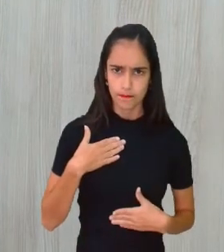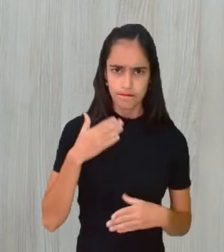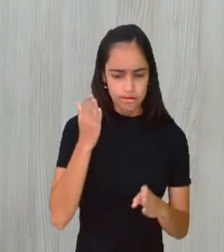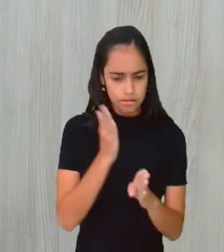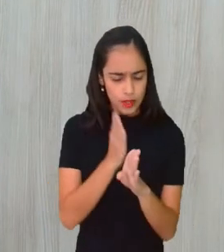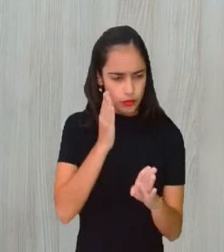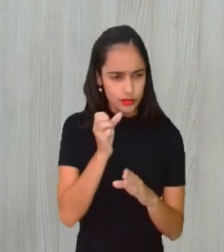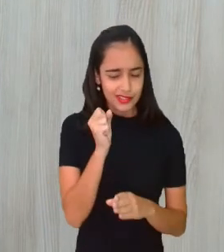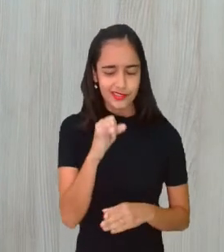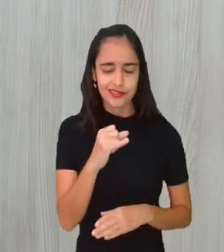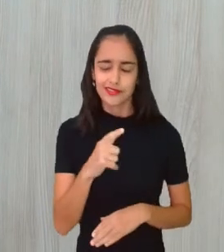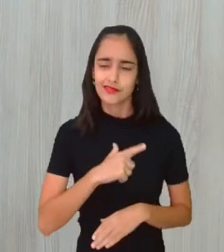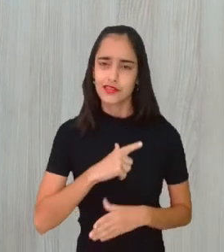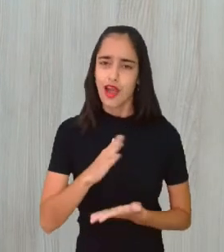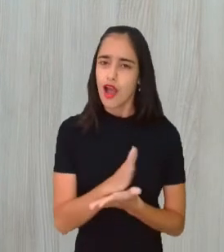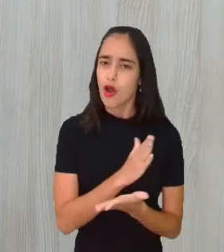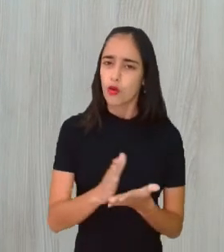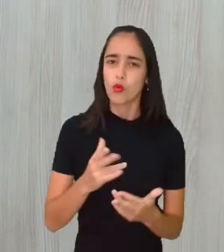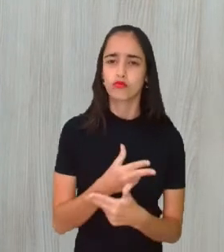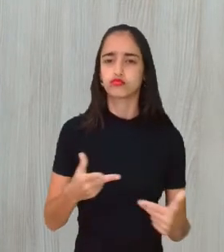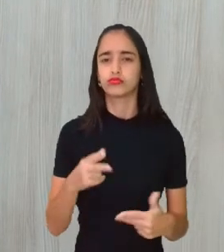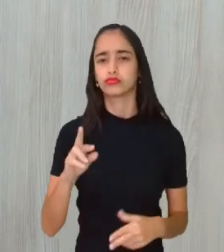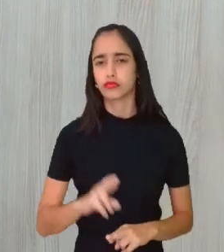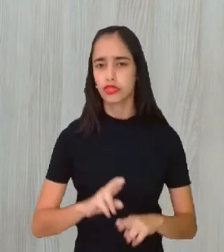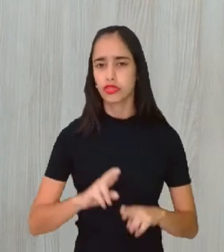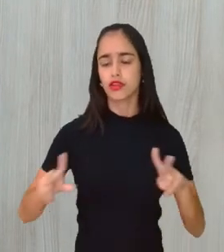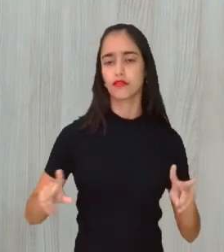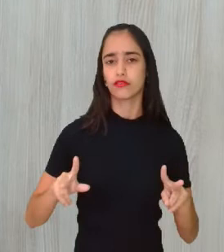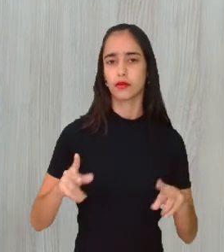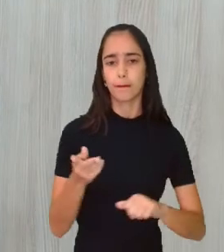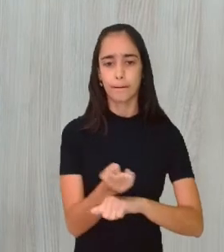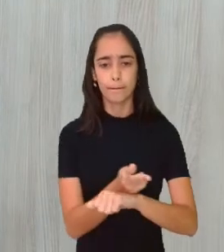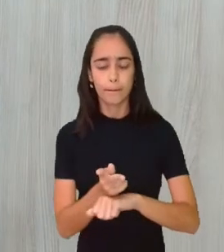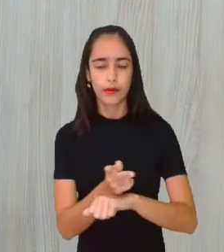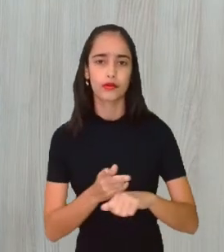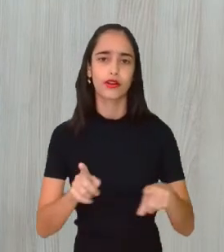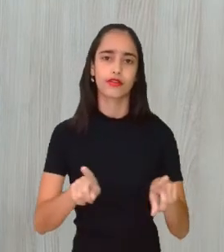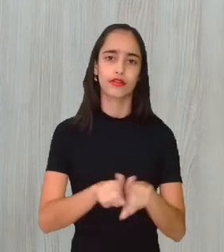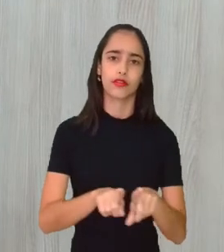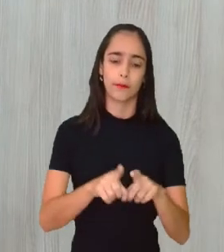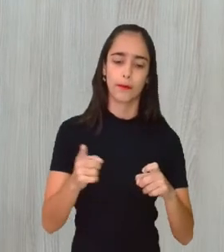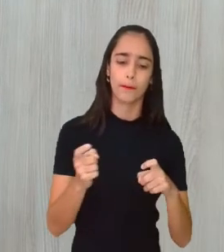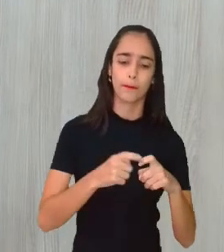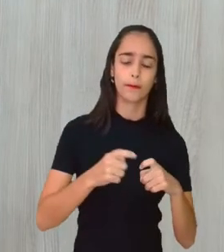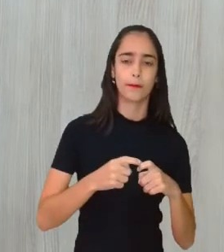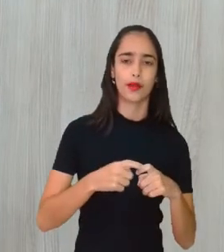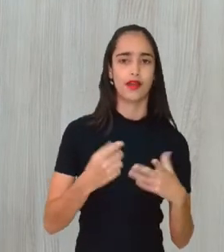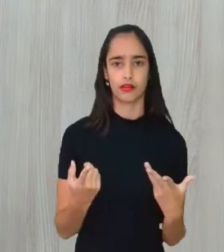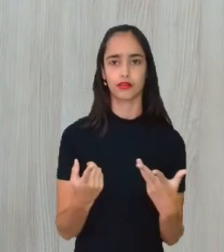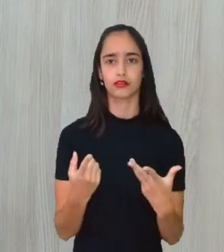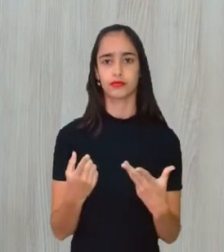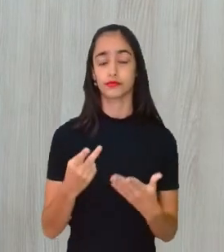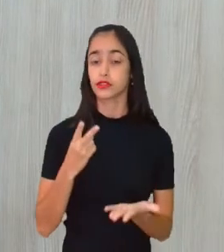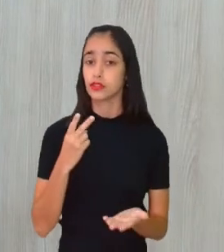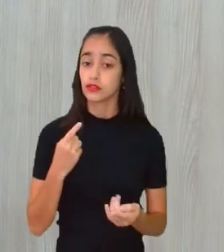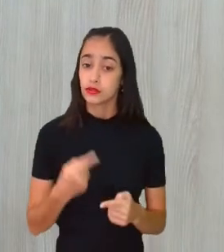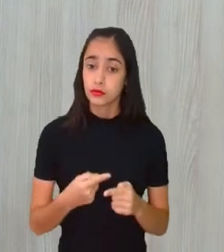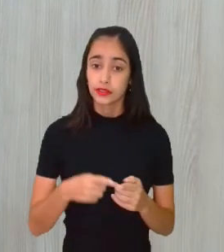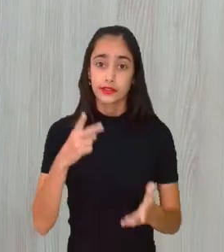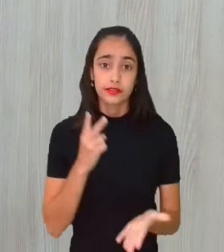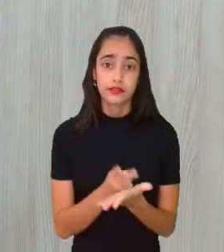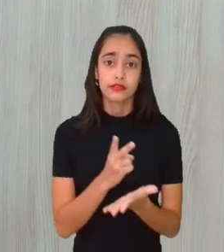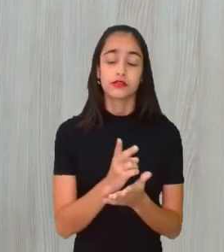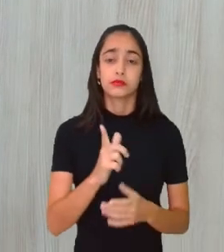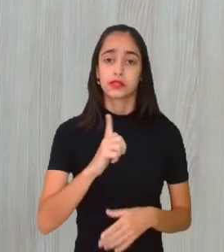coisa anormal. E aí, procurar, né, a questão aí do postinho de saúde, que lá vai ser sempre alguém que vai